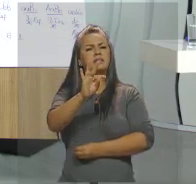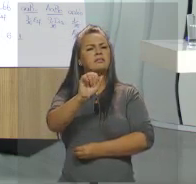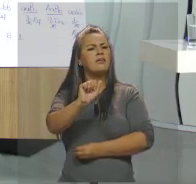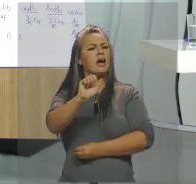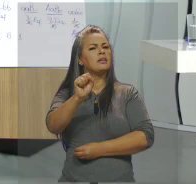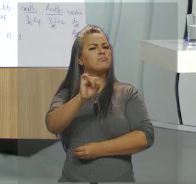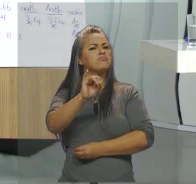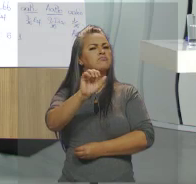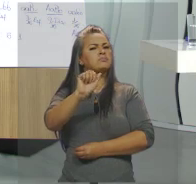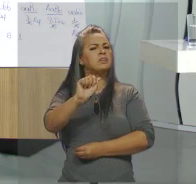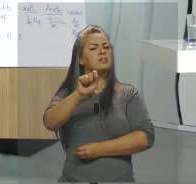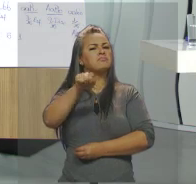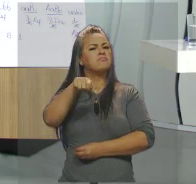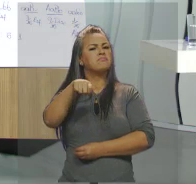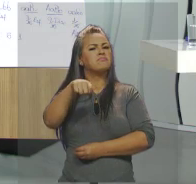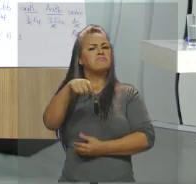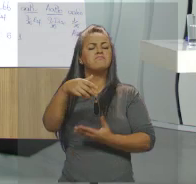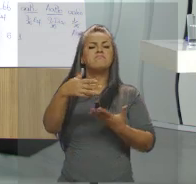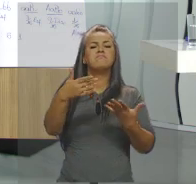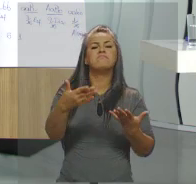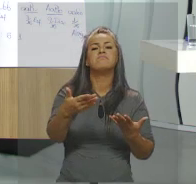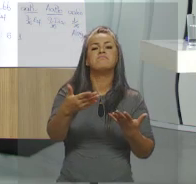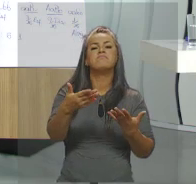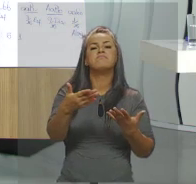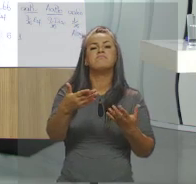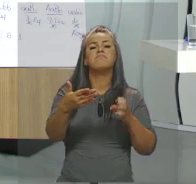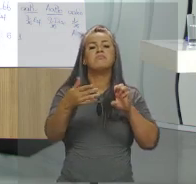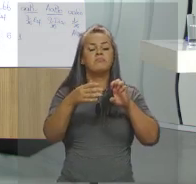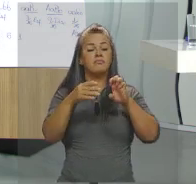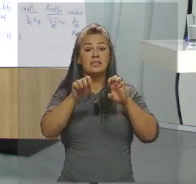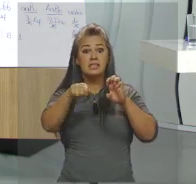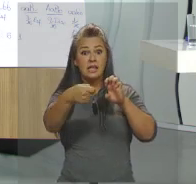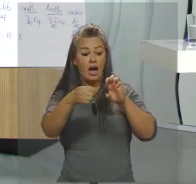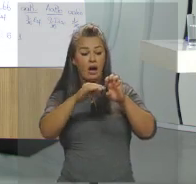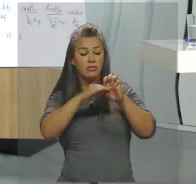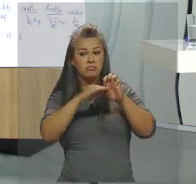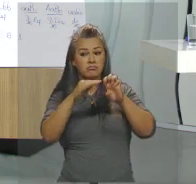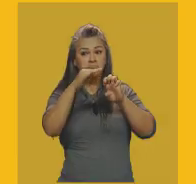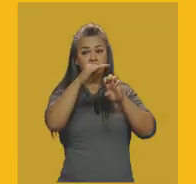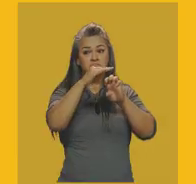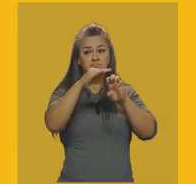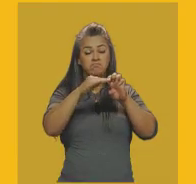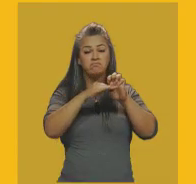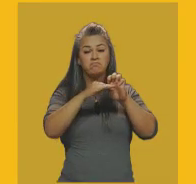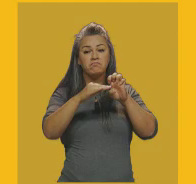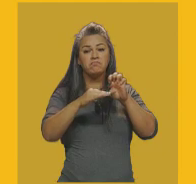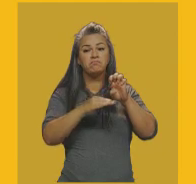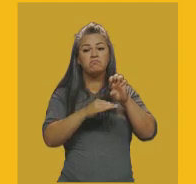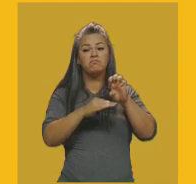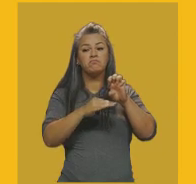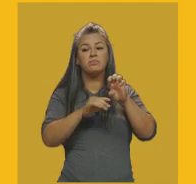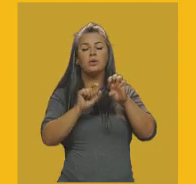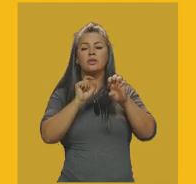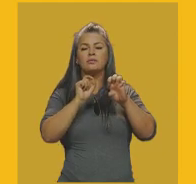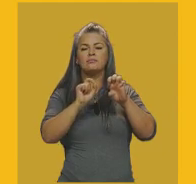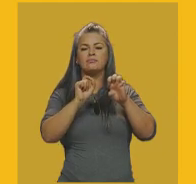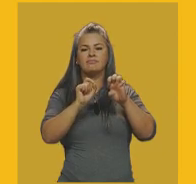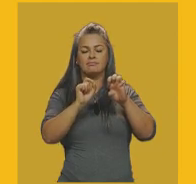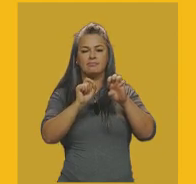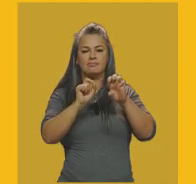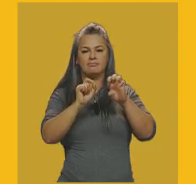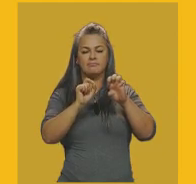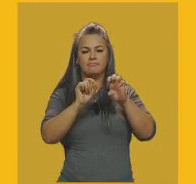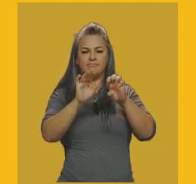Ó, interação gênica do mesmo jeito. Só que a epistasia, um alelo vai